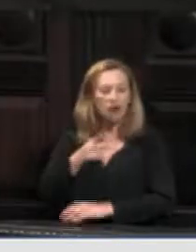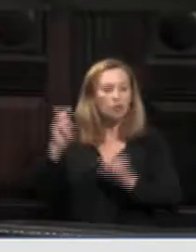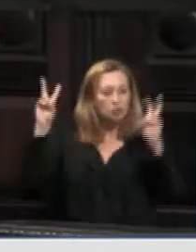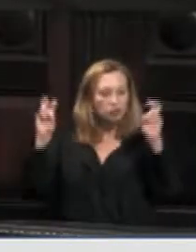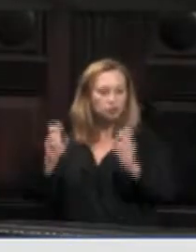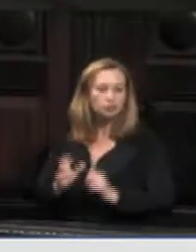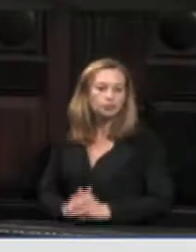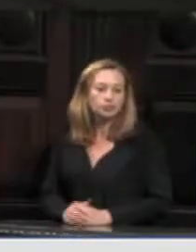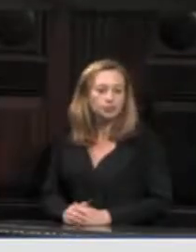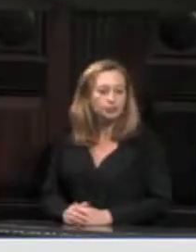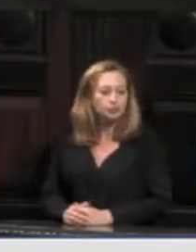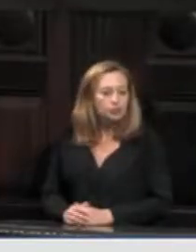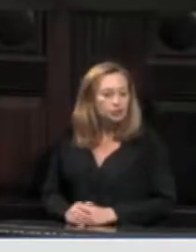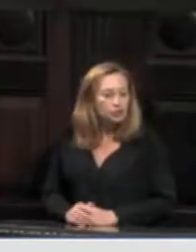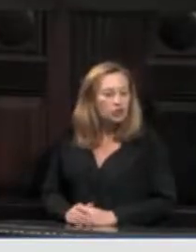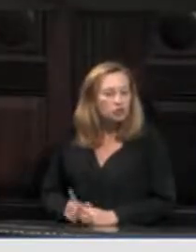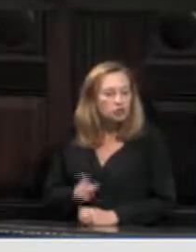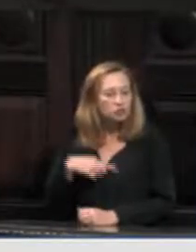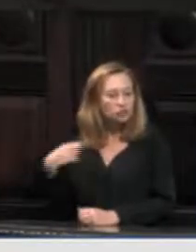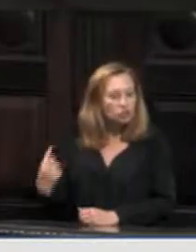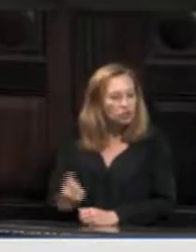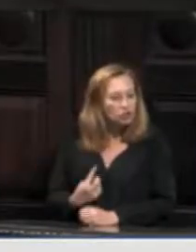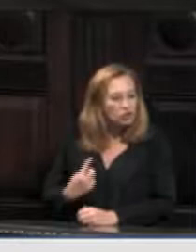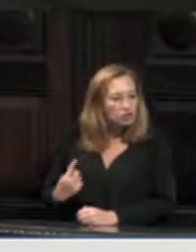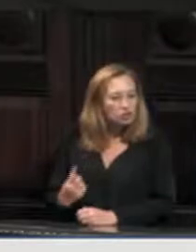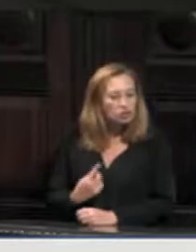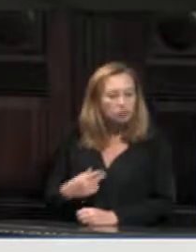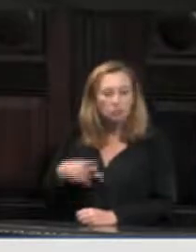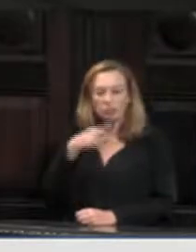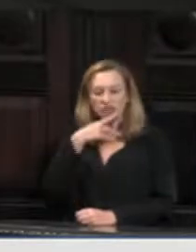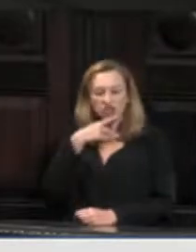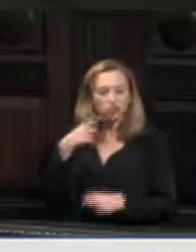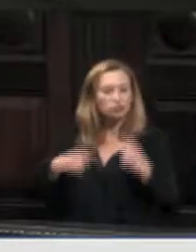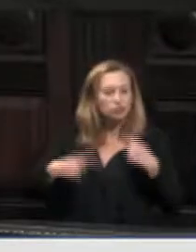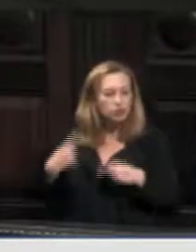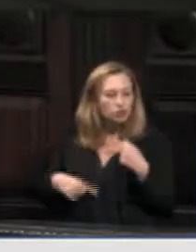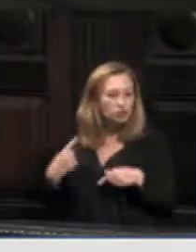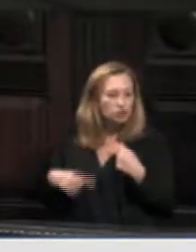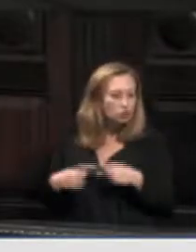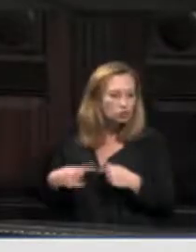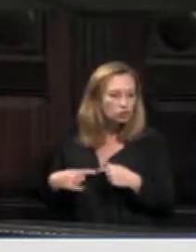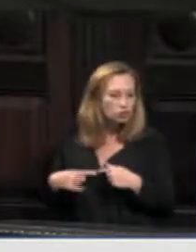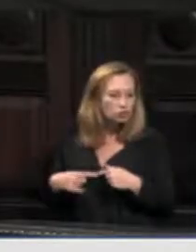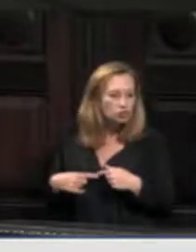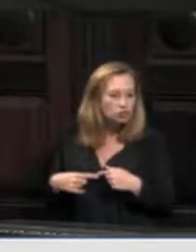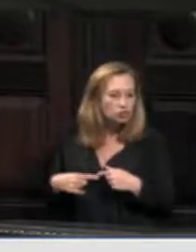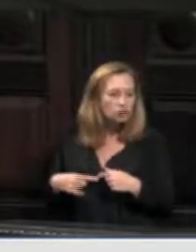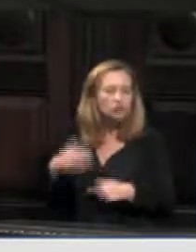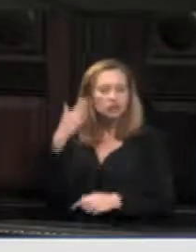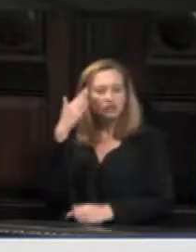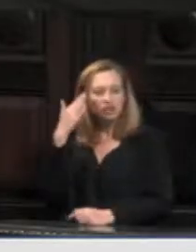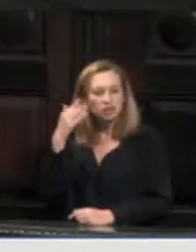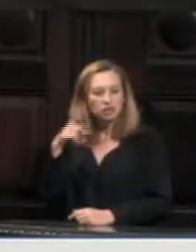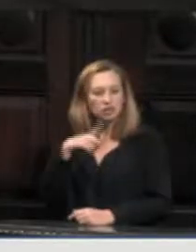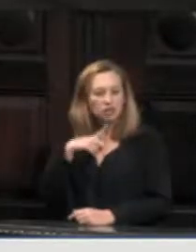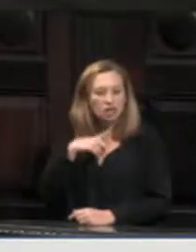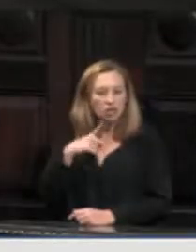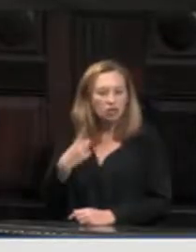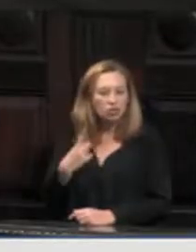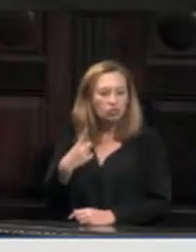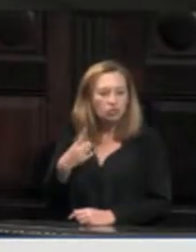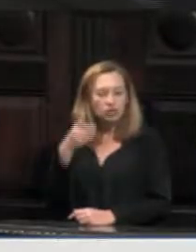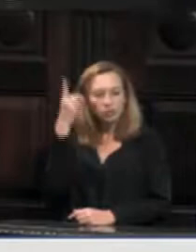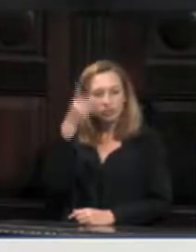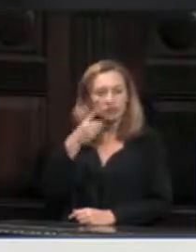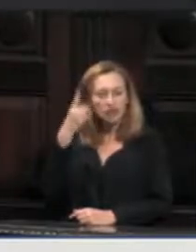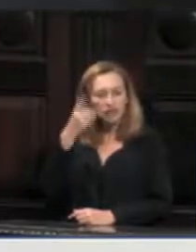questão. Nós somos um partido político que só temos uma deputada aqui presente, que sou